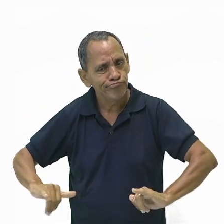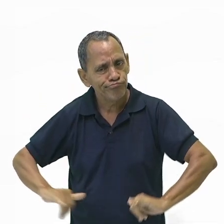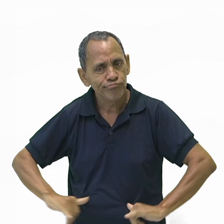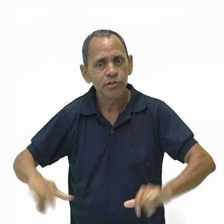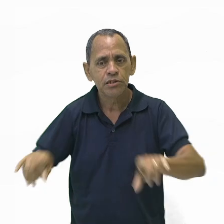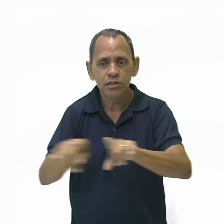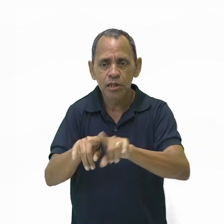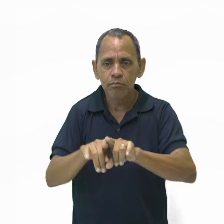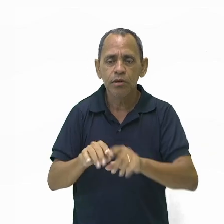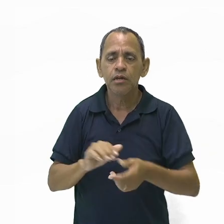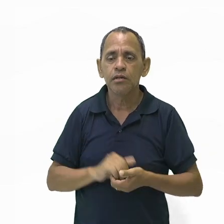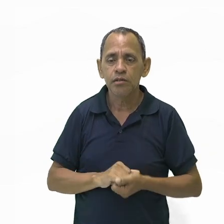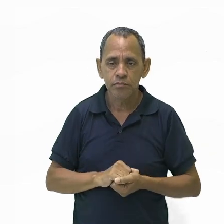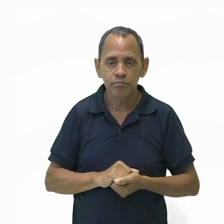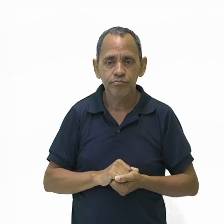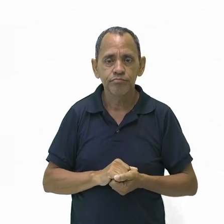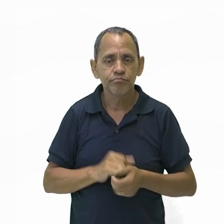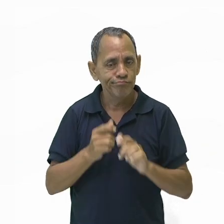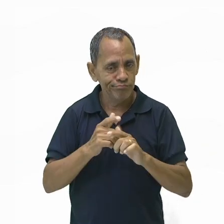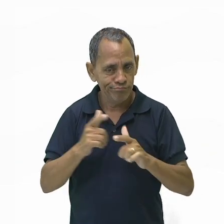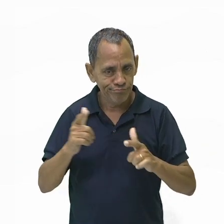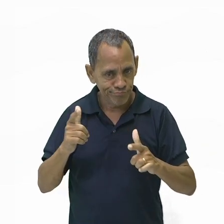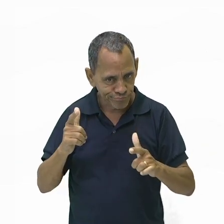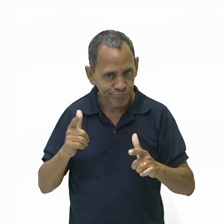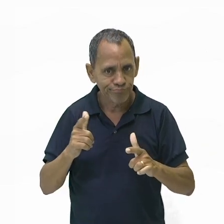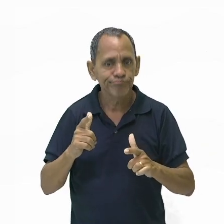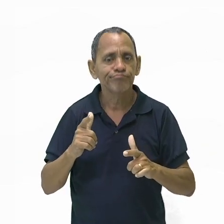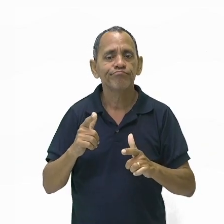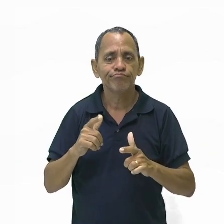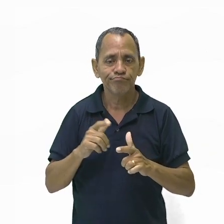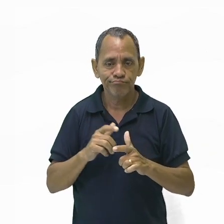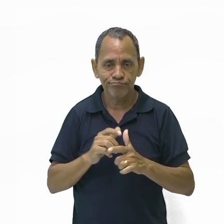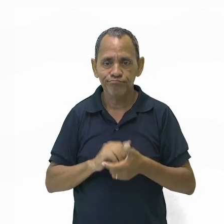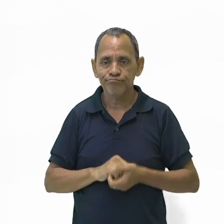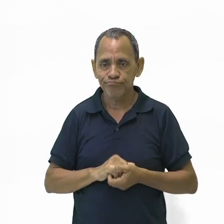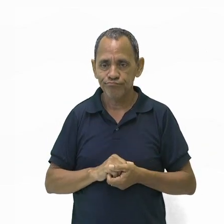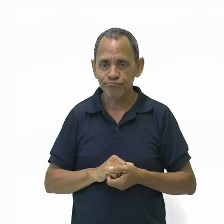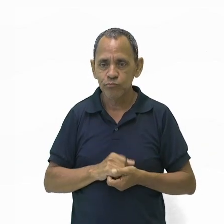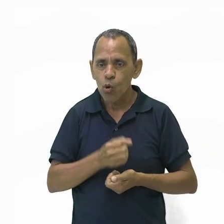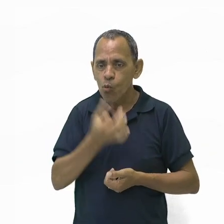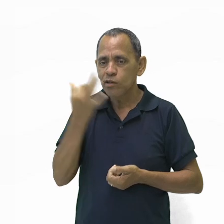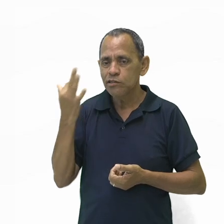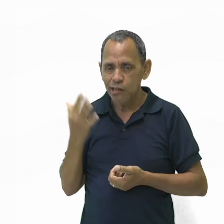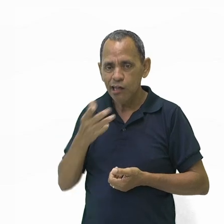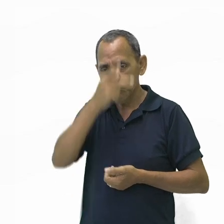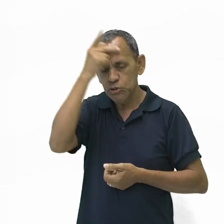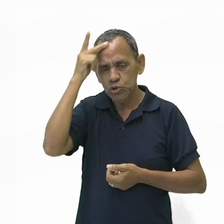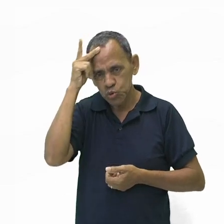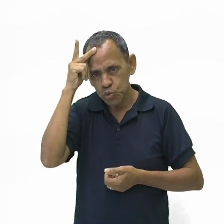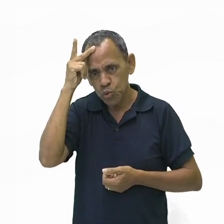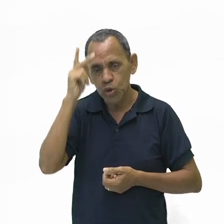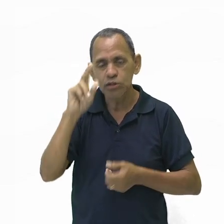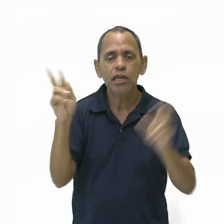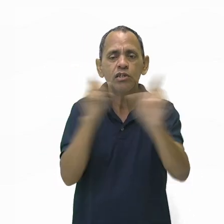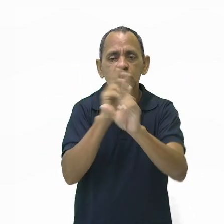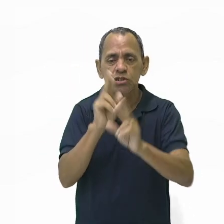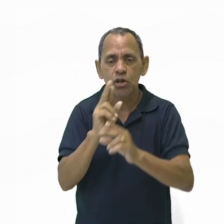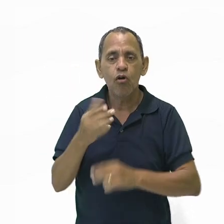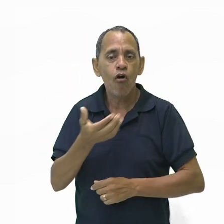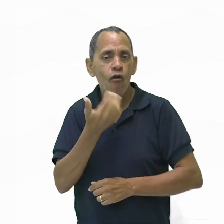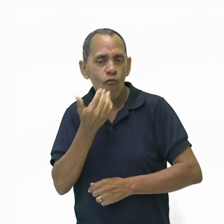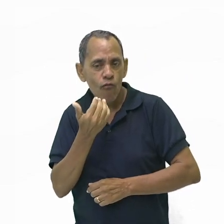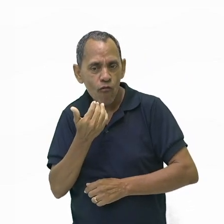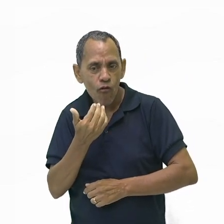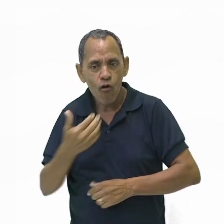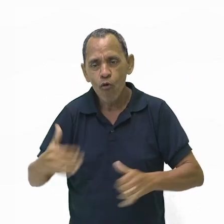das pessoas tendo aí, né, esse tipo de preocupação muito mais séria com relação à segurança, fome, etc.